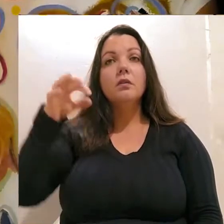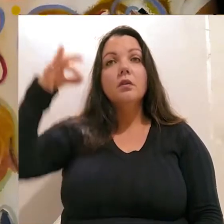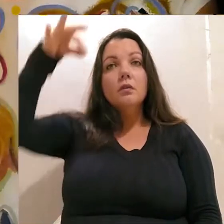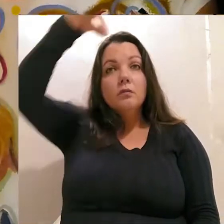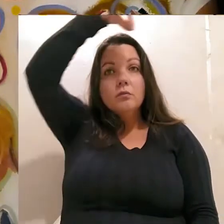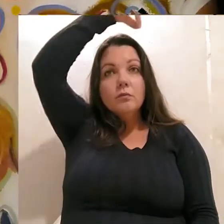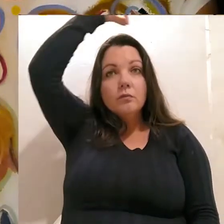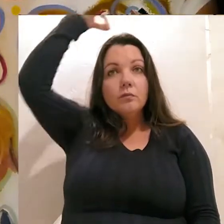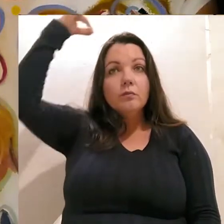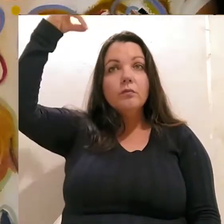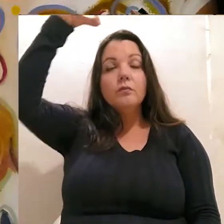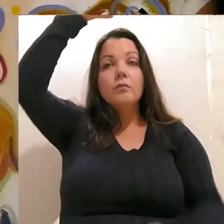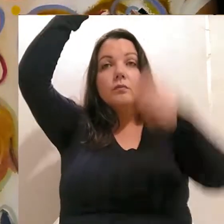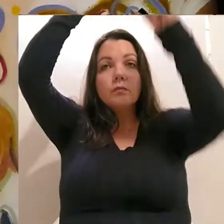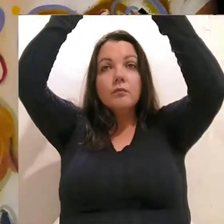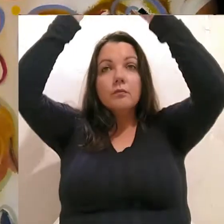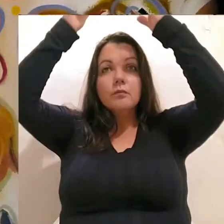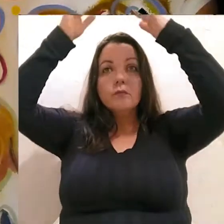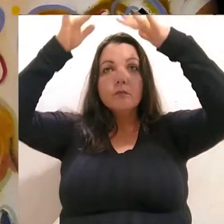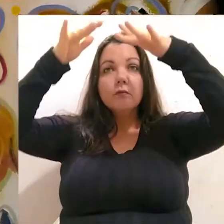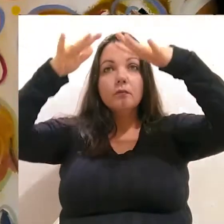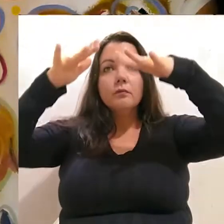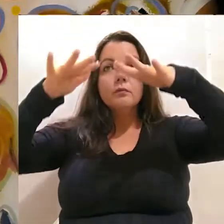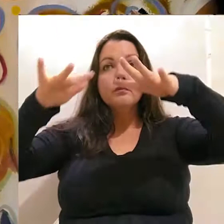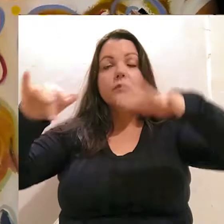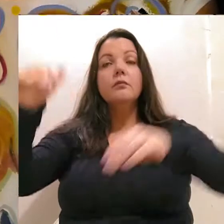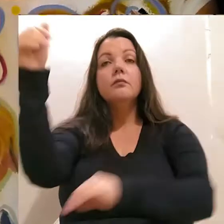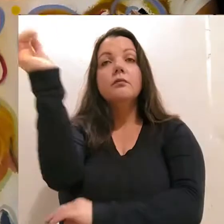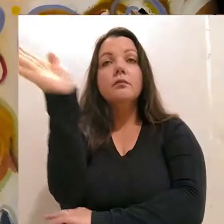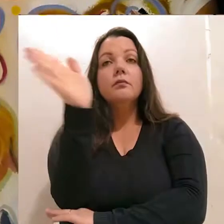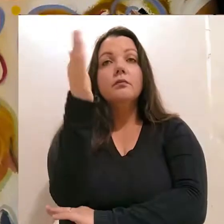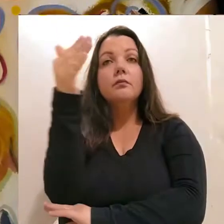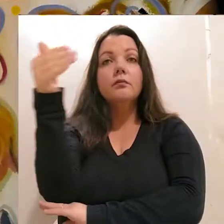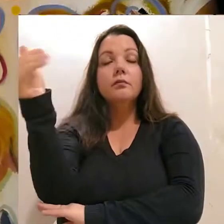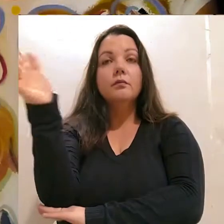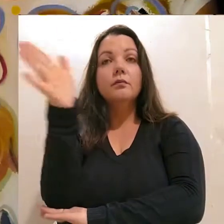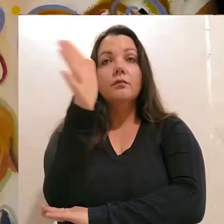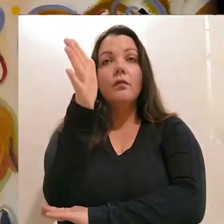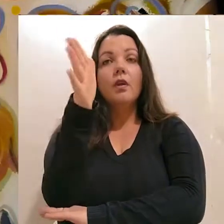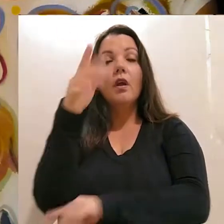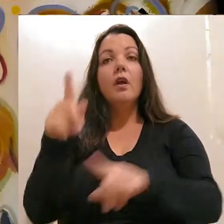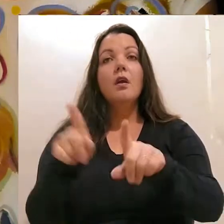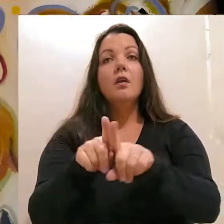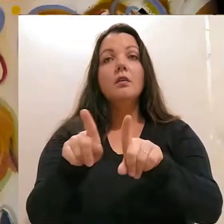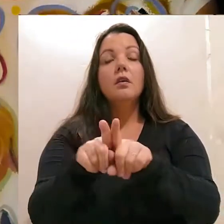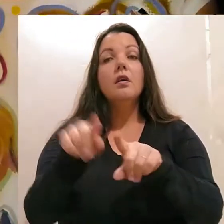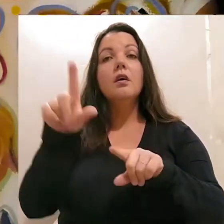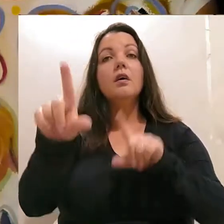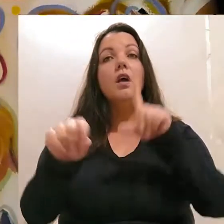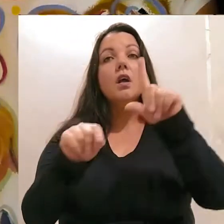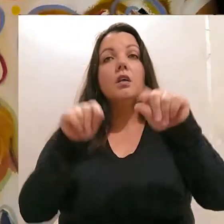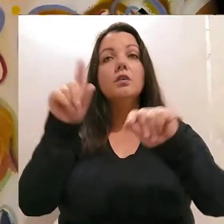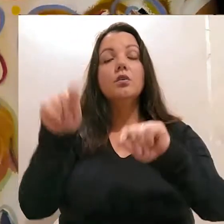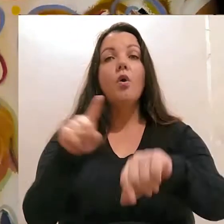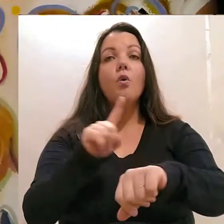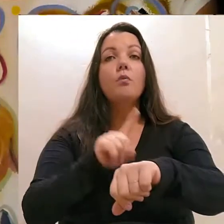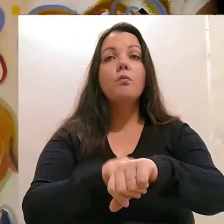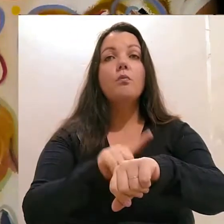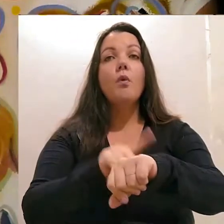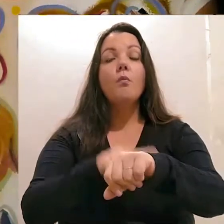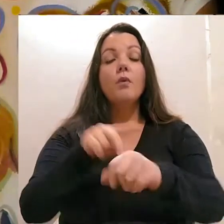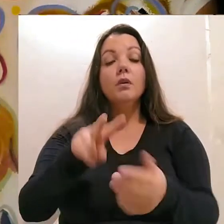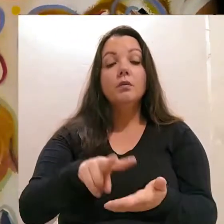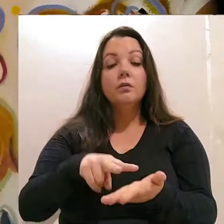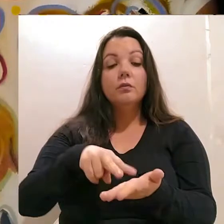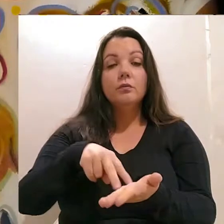e o woofer também que é que determina a hora que o devoto tem né Deve ser